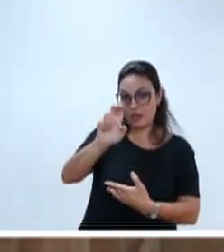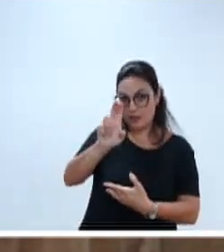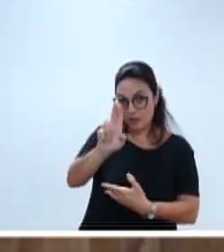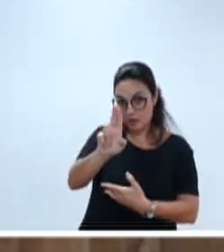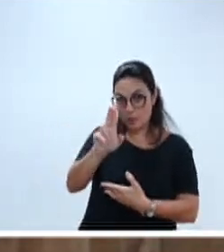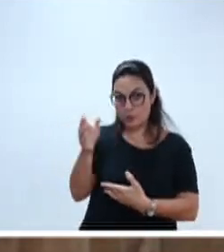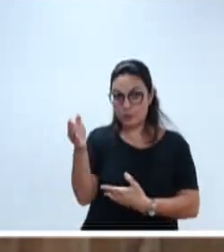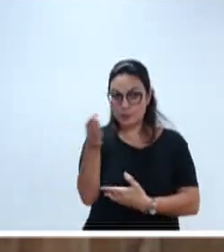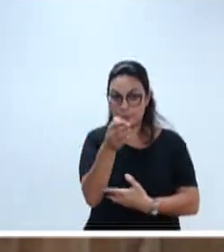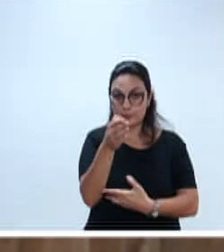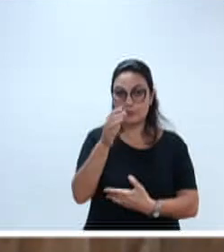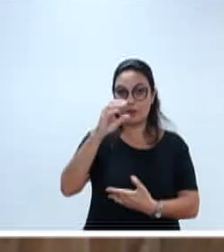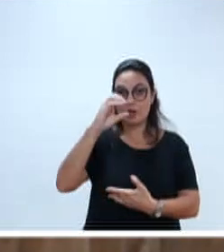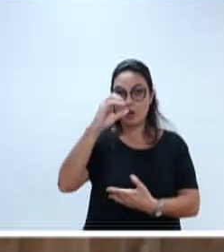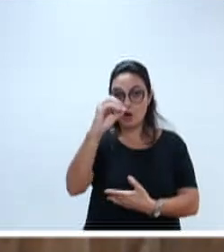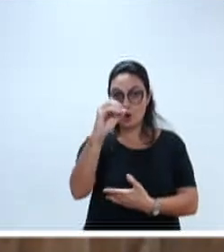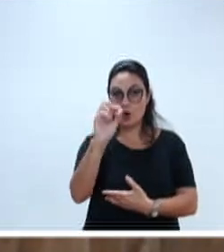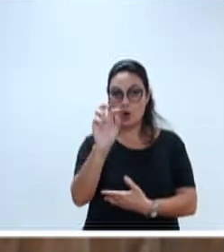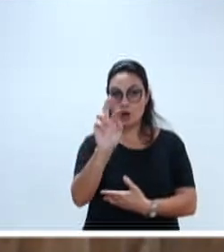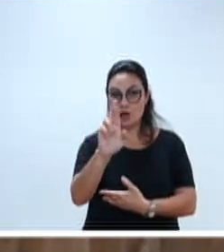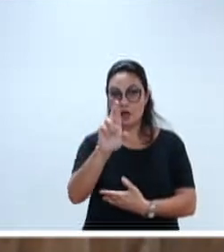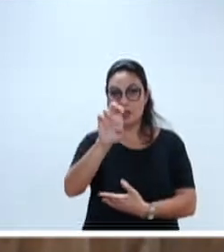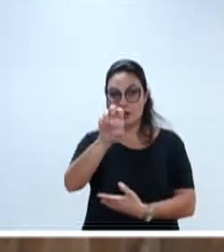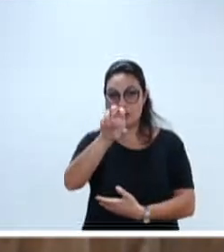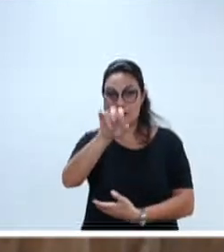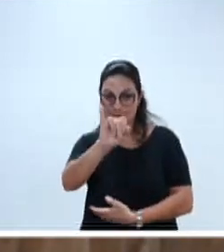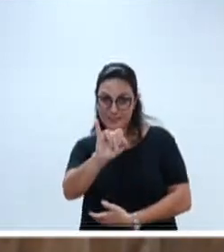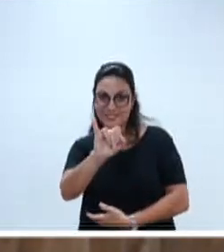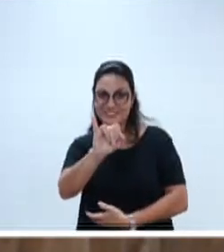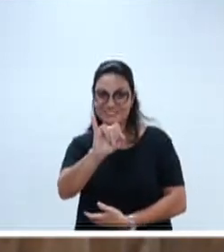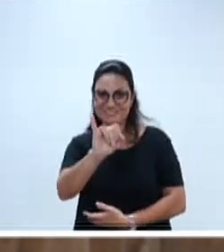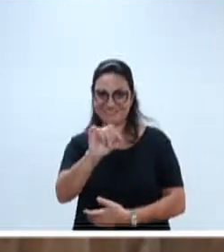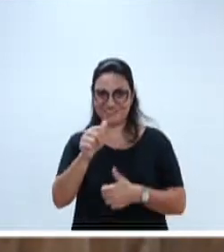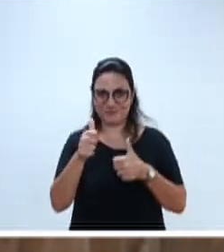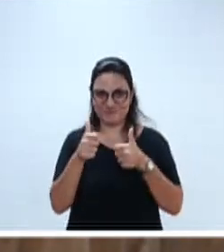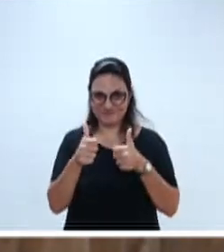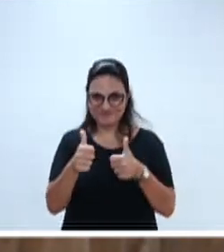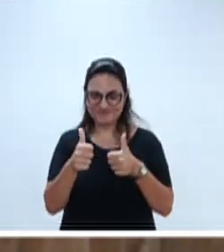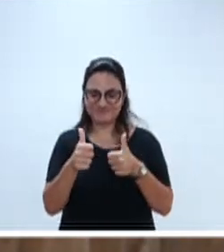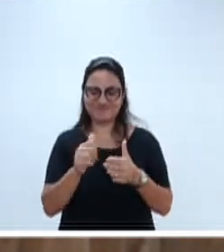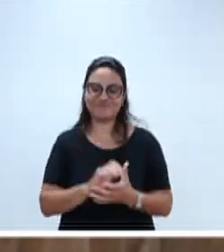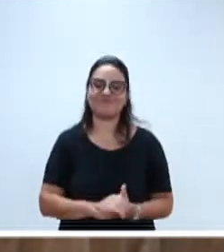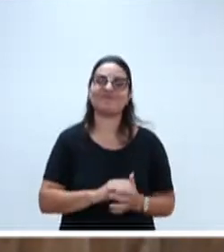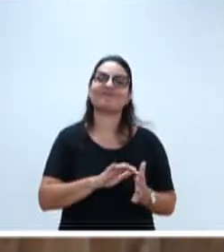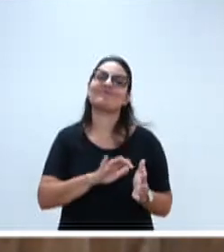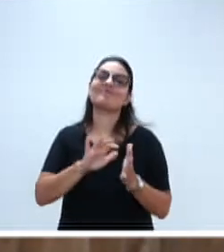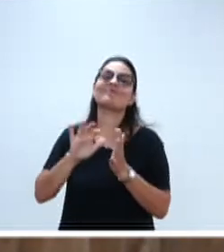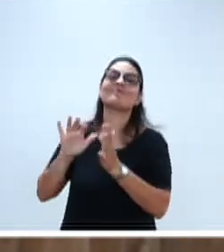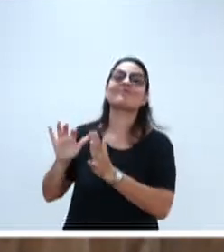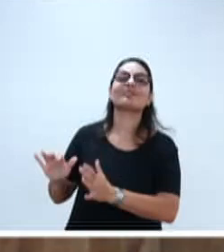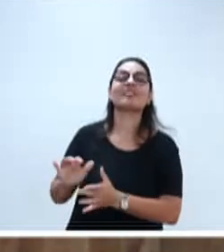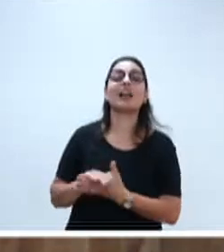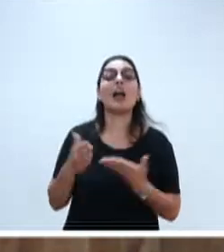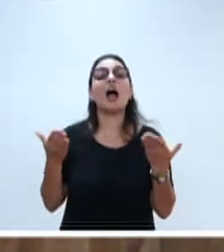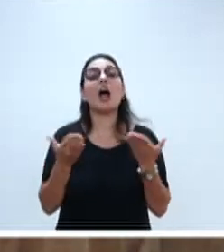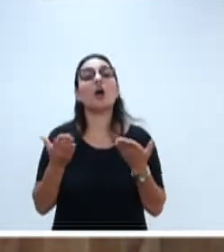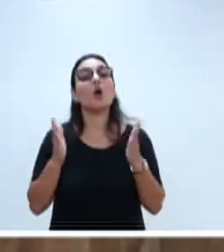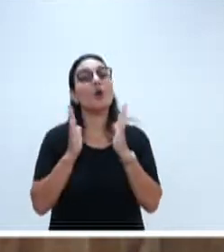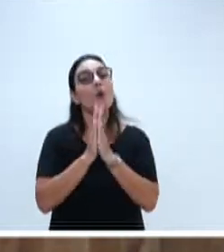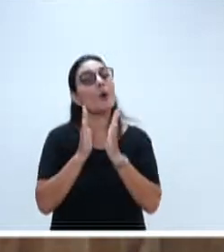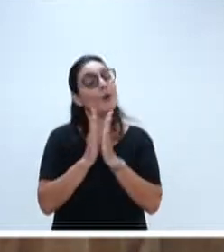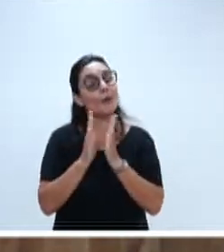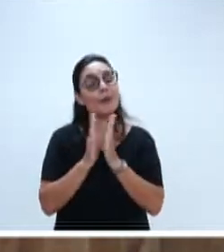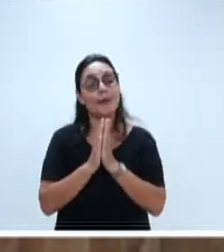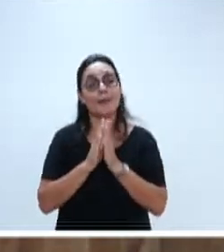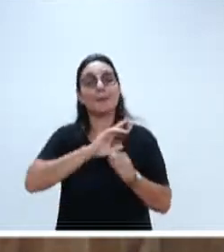Jesus. Tá bom? Eu queria terminar orando pelo Brasil. Nós estamos clamando por esta nação. E além disso, nós temos